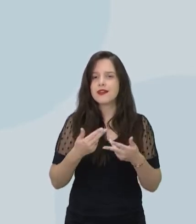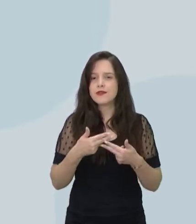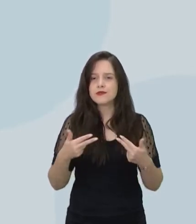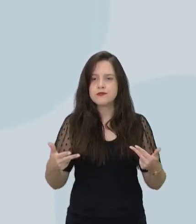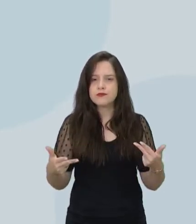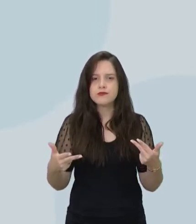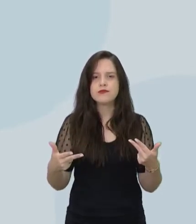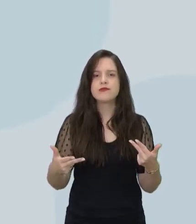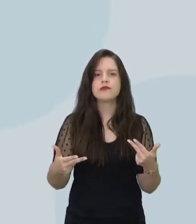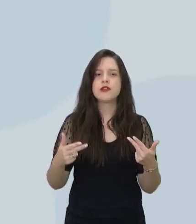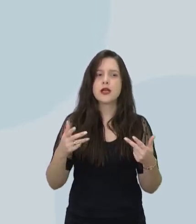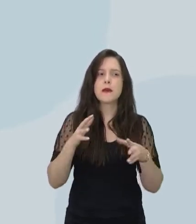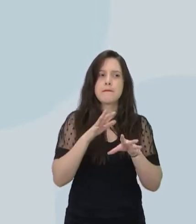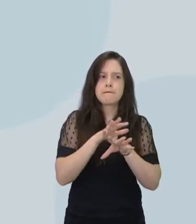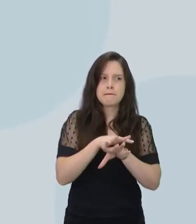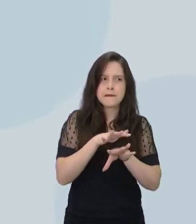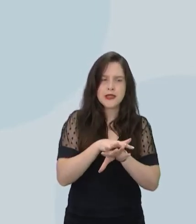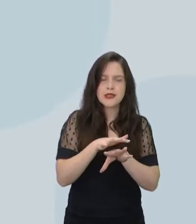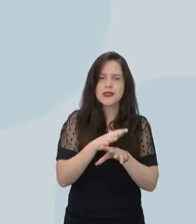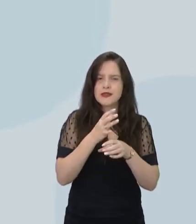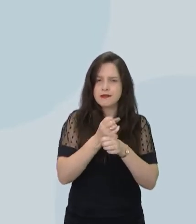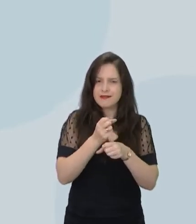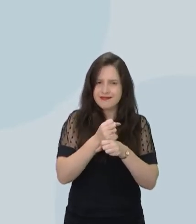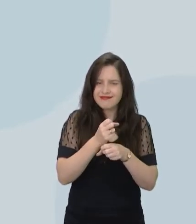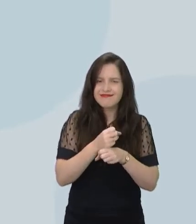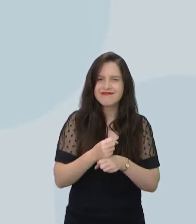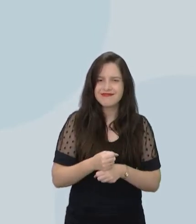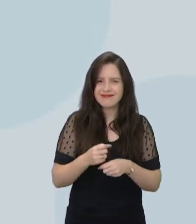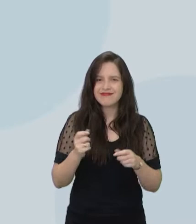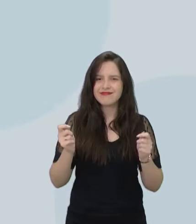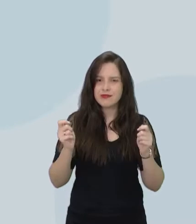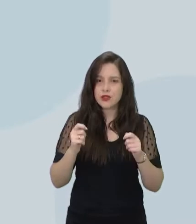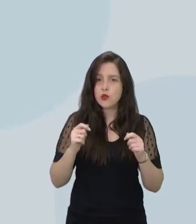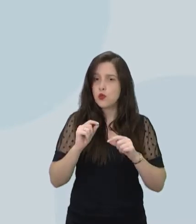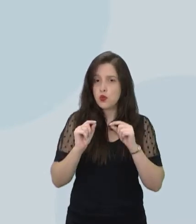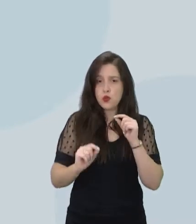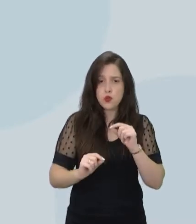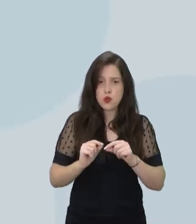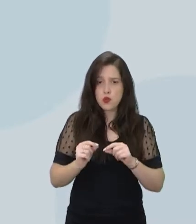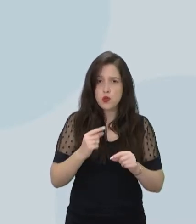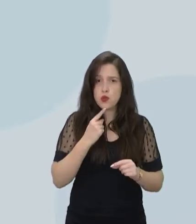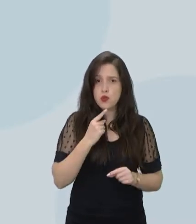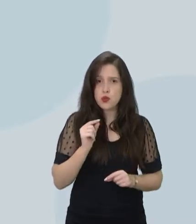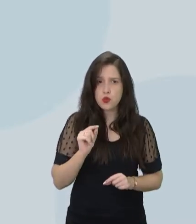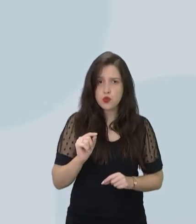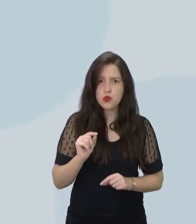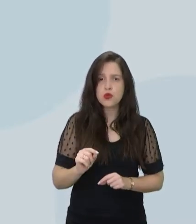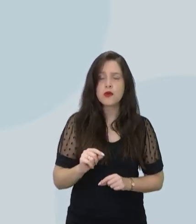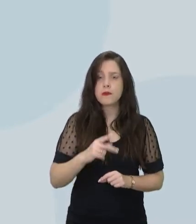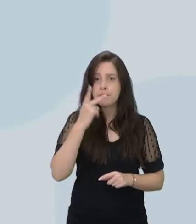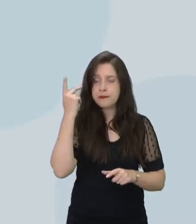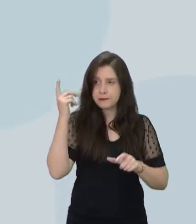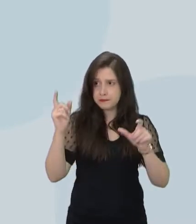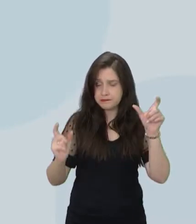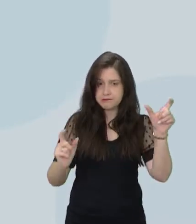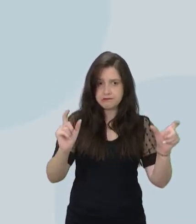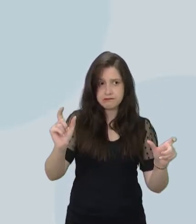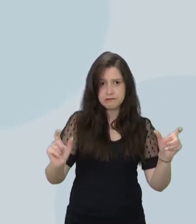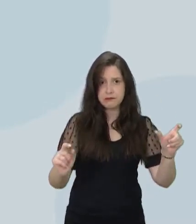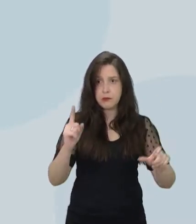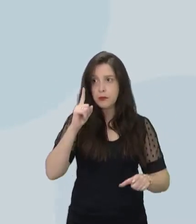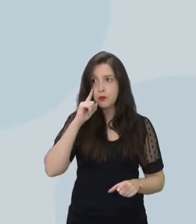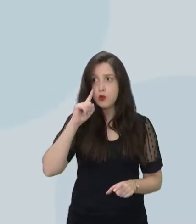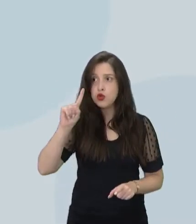que eu não sou tão bom em matemática, então eu tive que apelar para a calculadora, que a gente vê o quê? a gente vê que por habitante, por